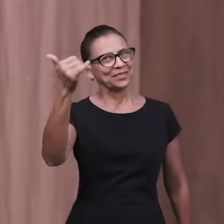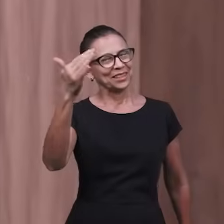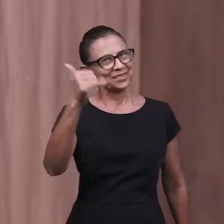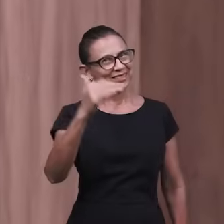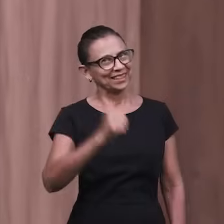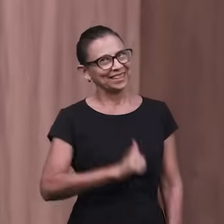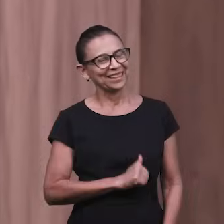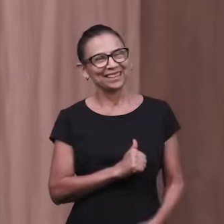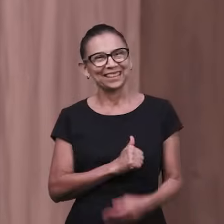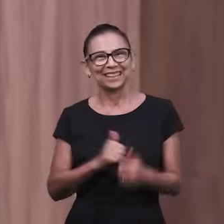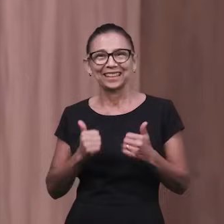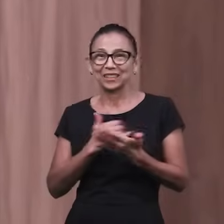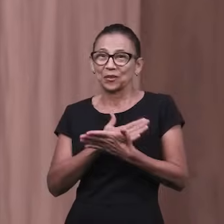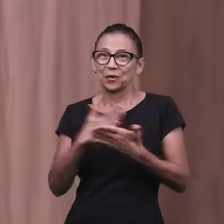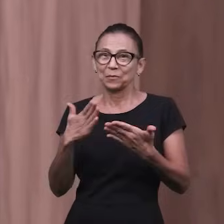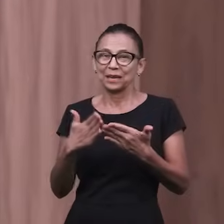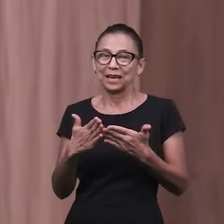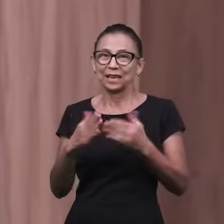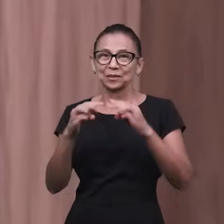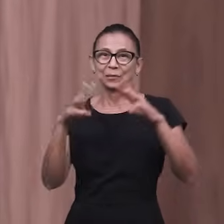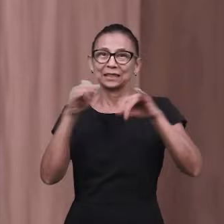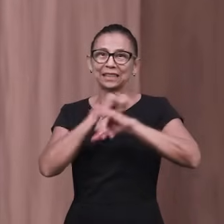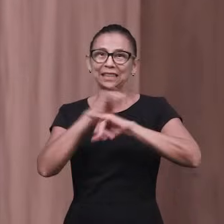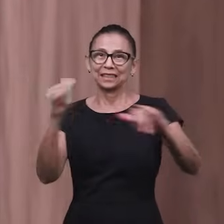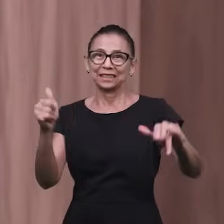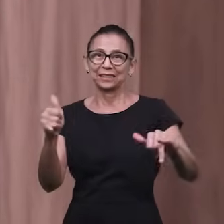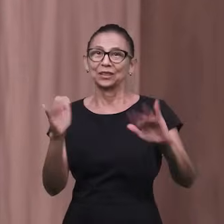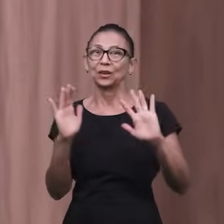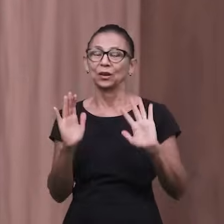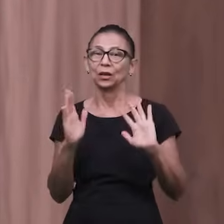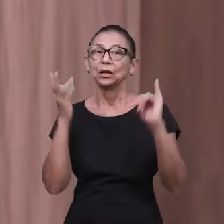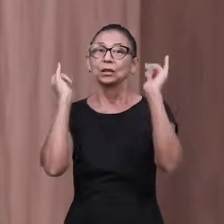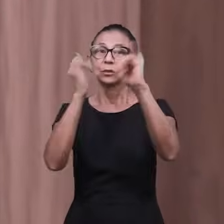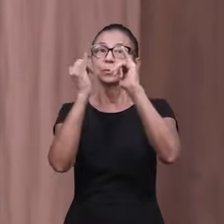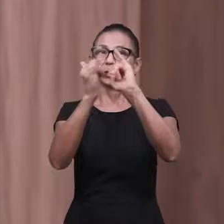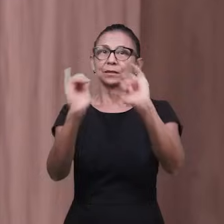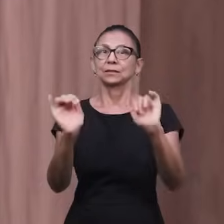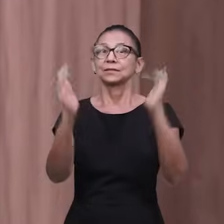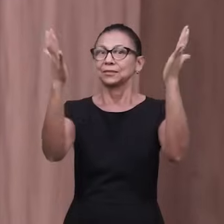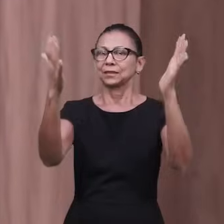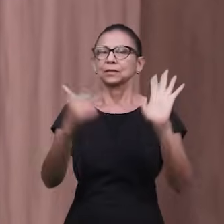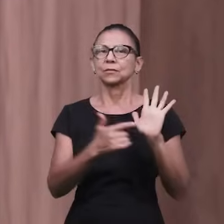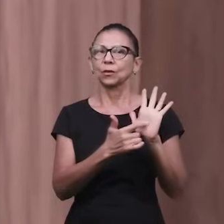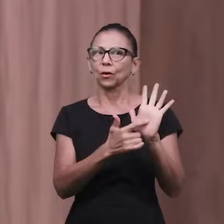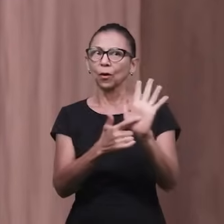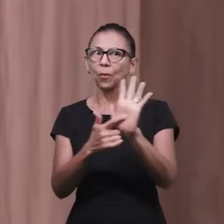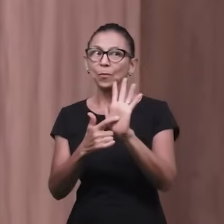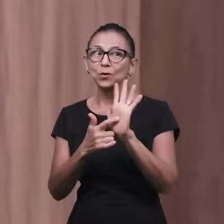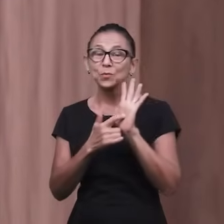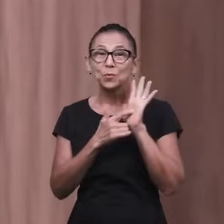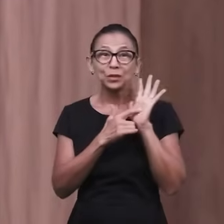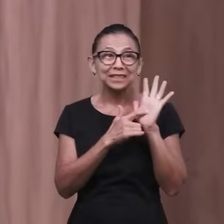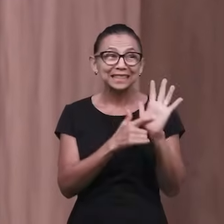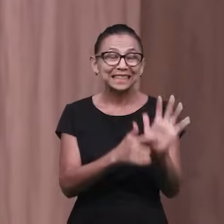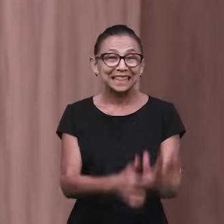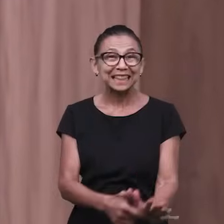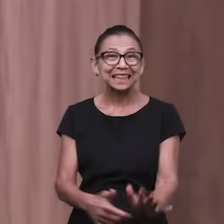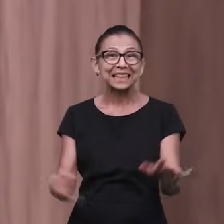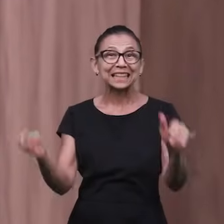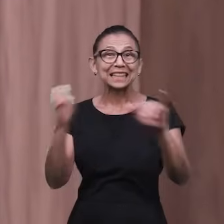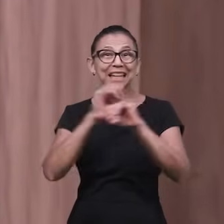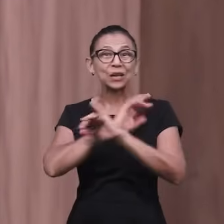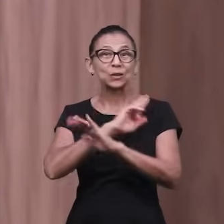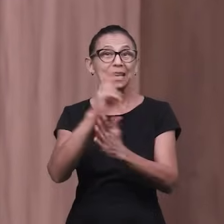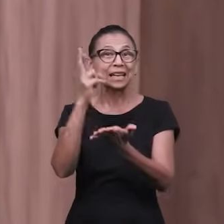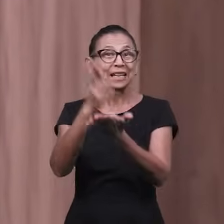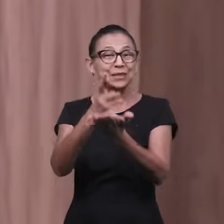Vem comigo, a partir de agora, Maranhe News, Trombetas e Festas. Olha, e hoje nós vamos mostrar a repercussão, né?